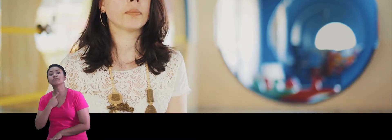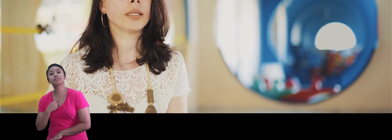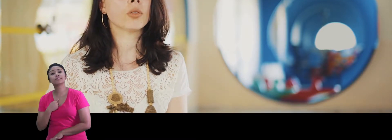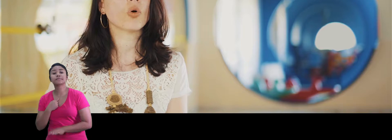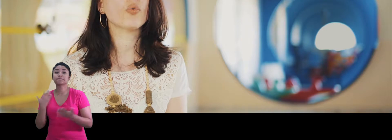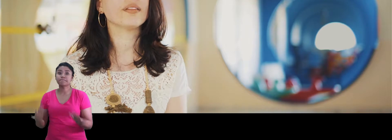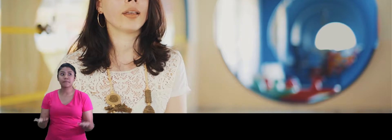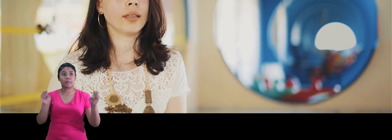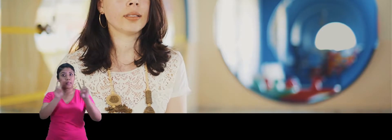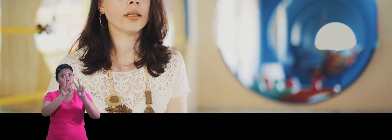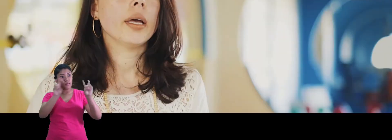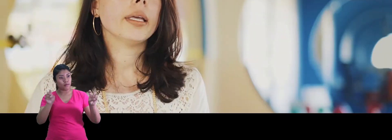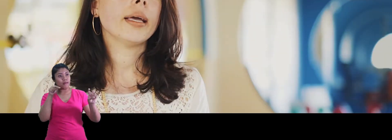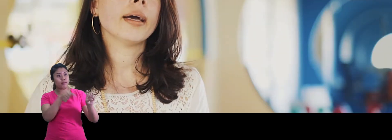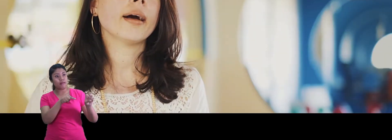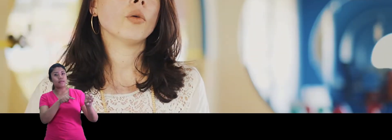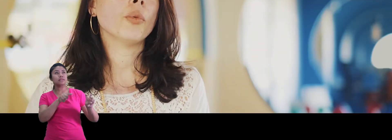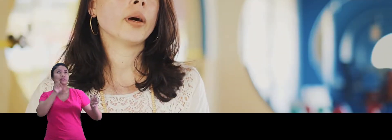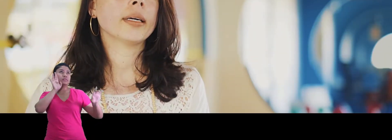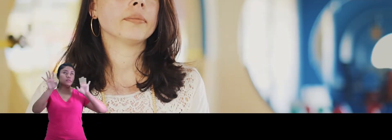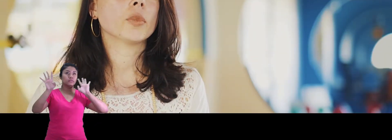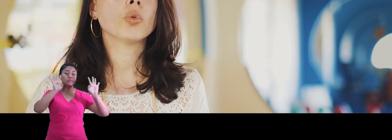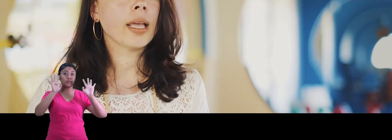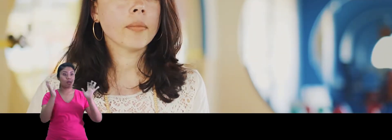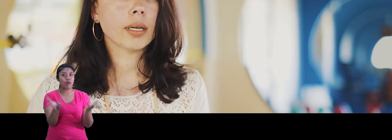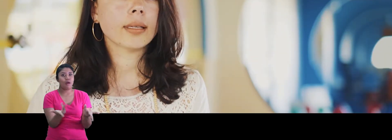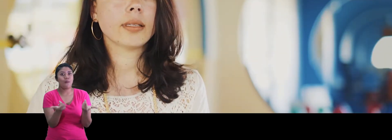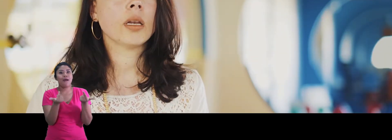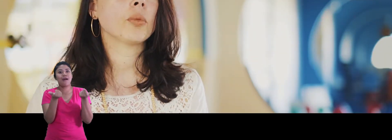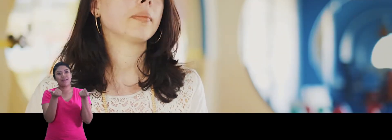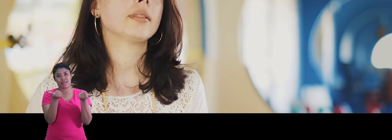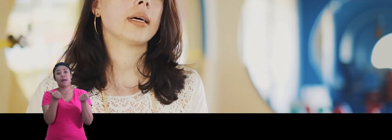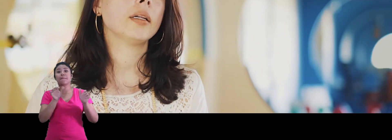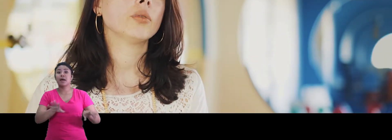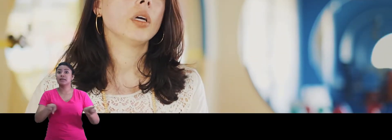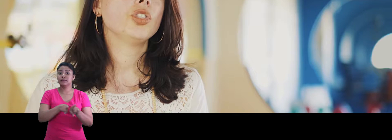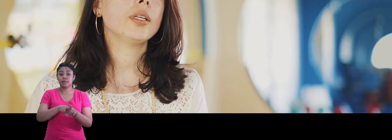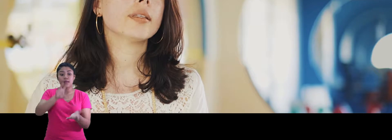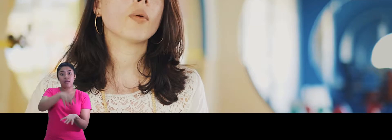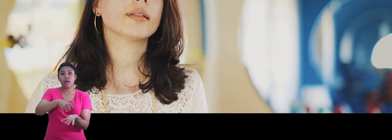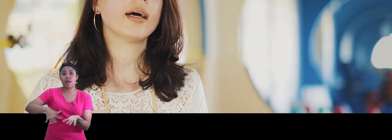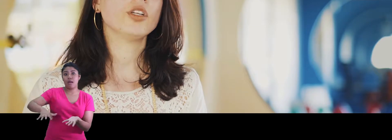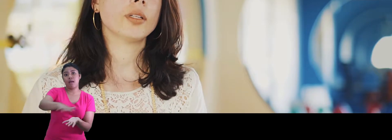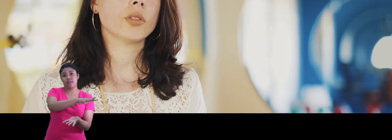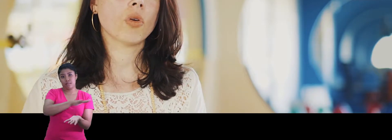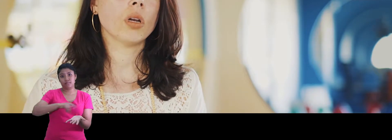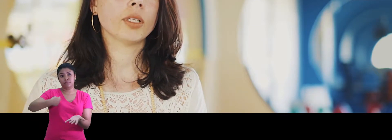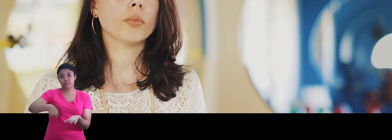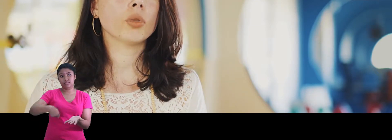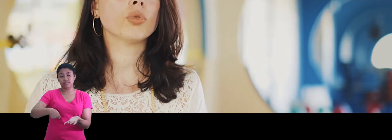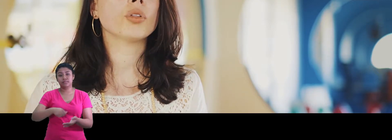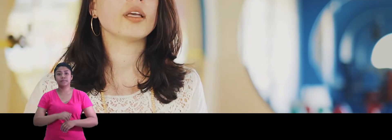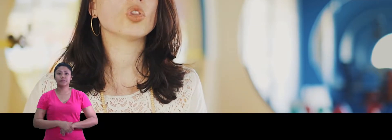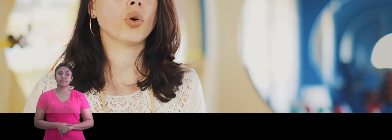mas permaneçam com interesse. E aí o tema a ser problematizado diz da qualidade da escola,